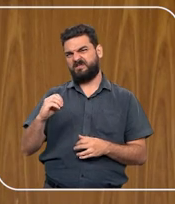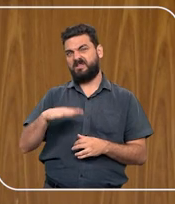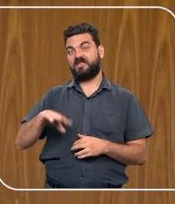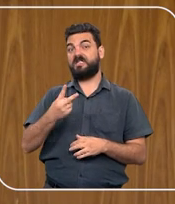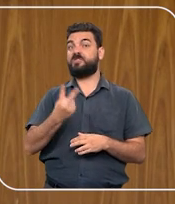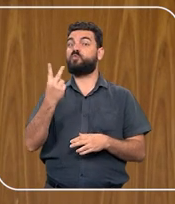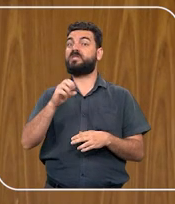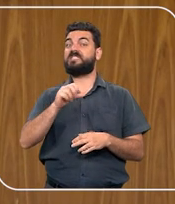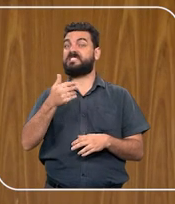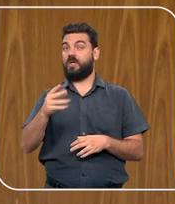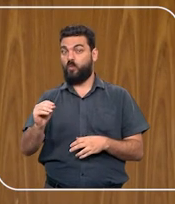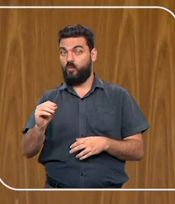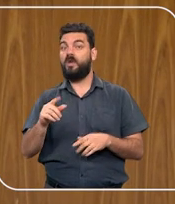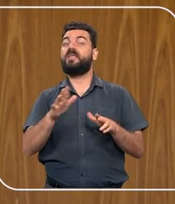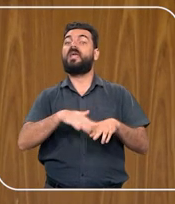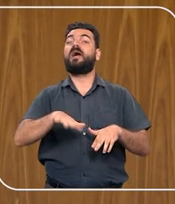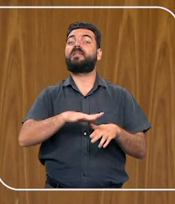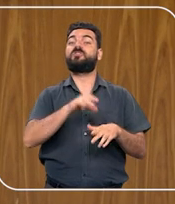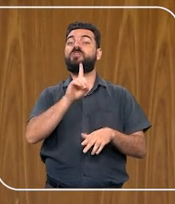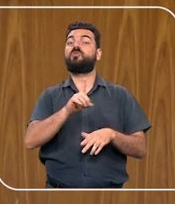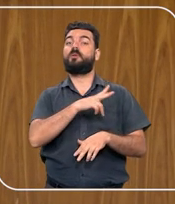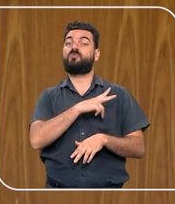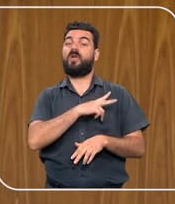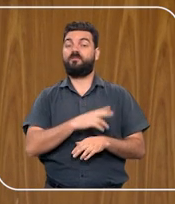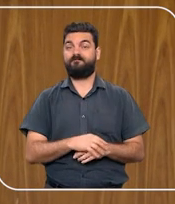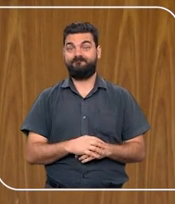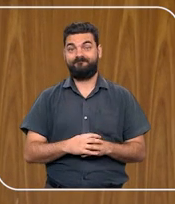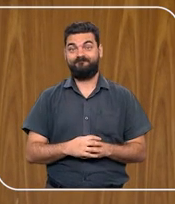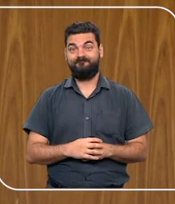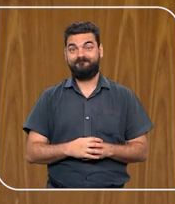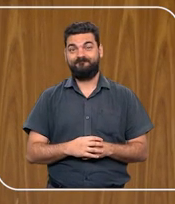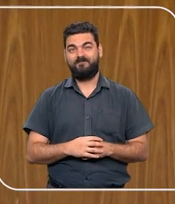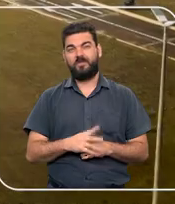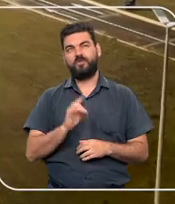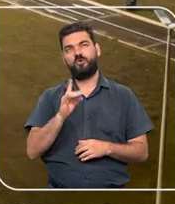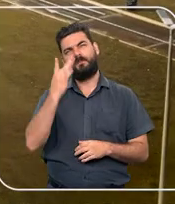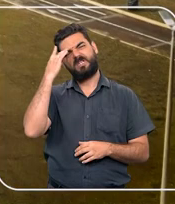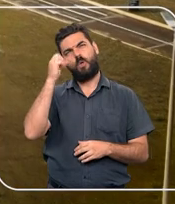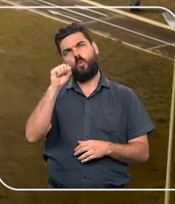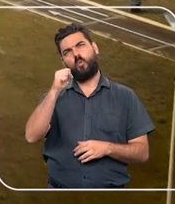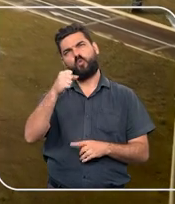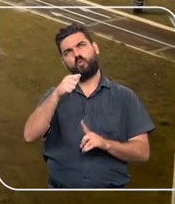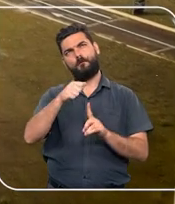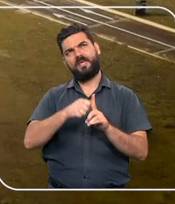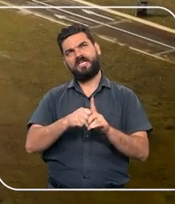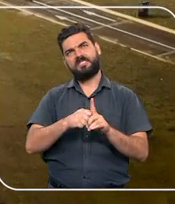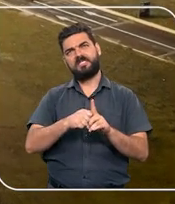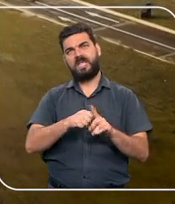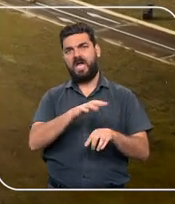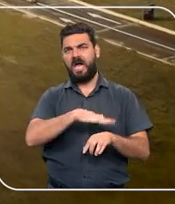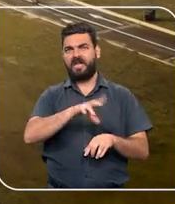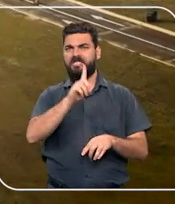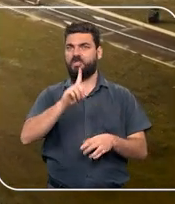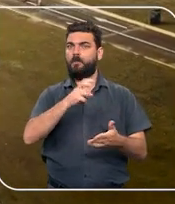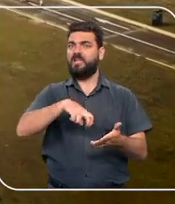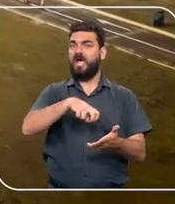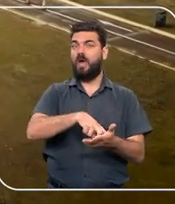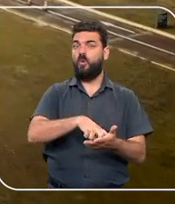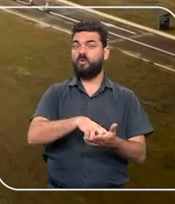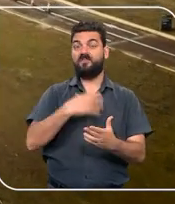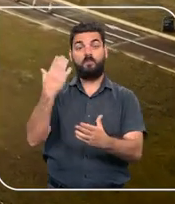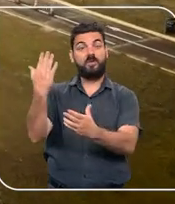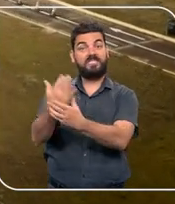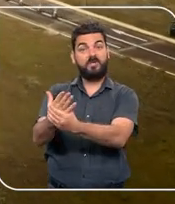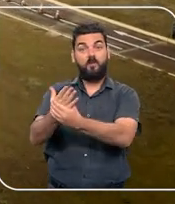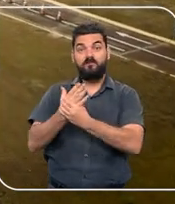2400 na segunda sessão especializada em direito privado nos últimos 8 meses os gabinetes de Direito